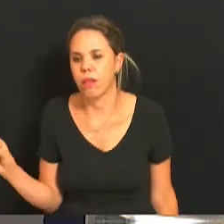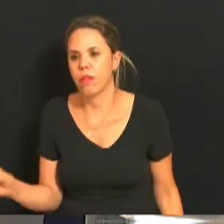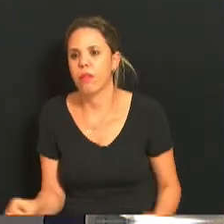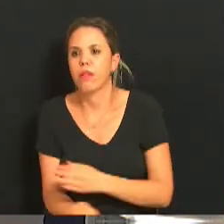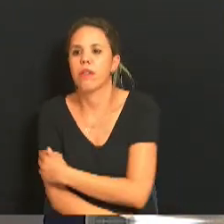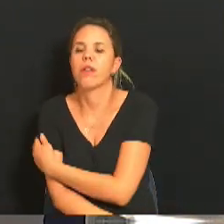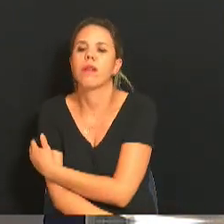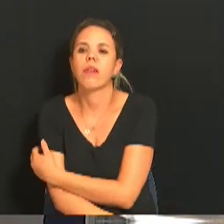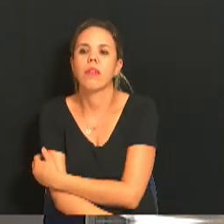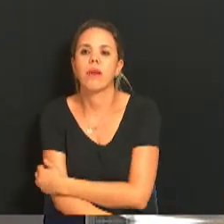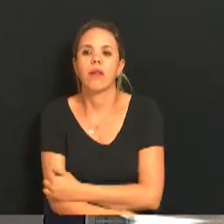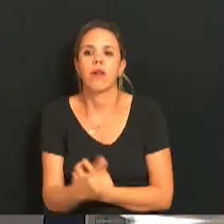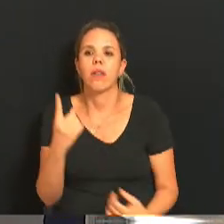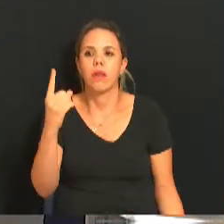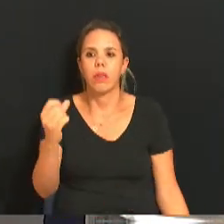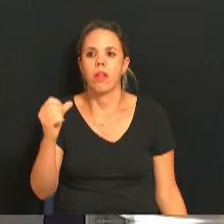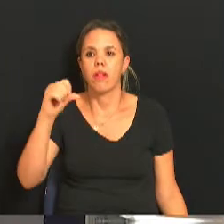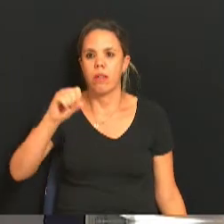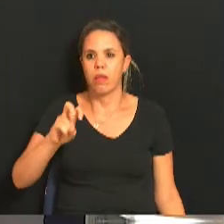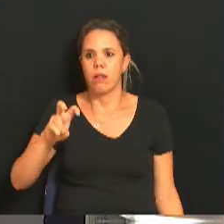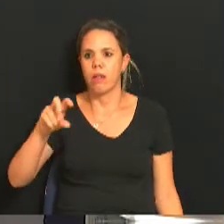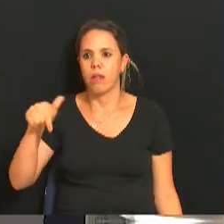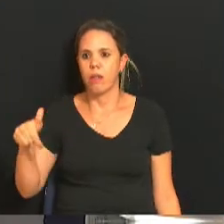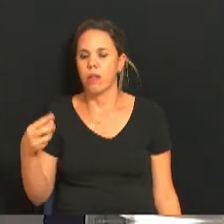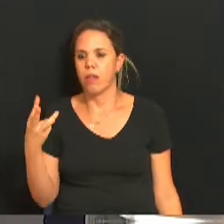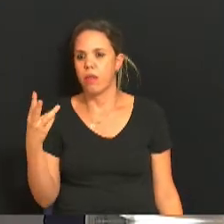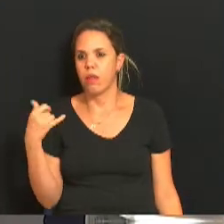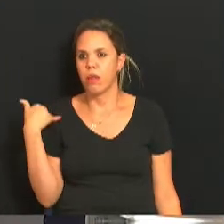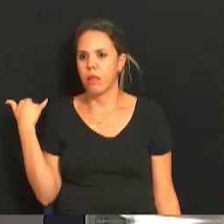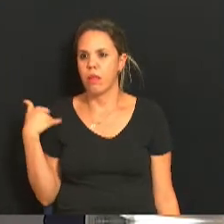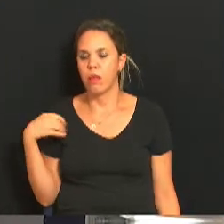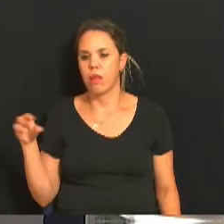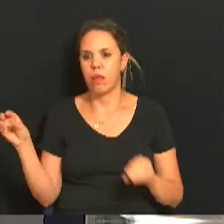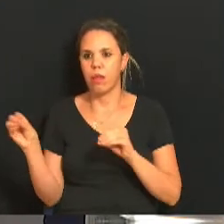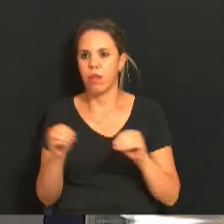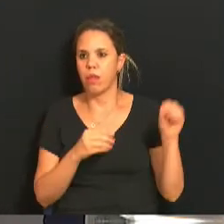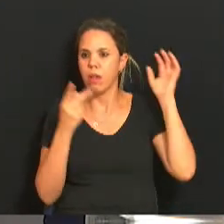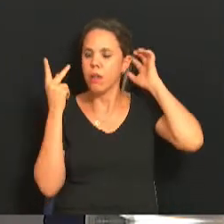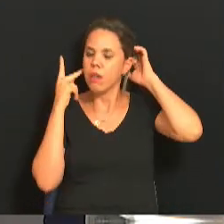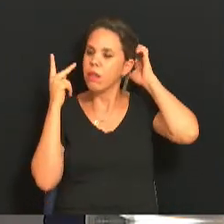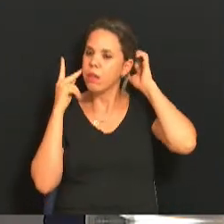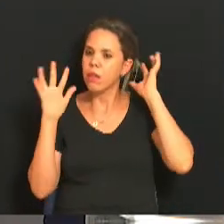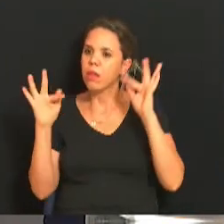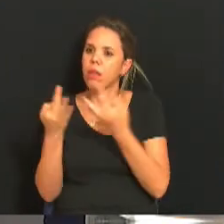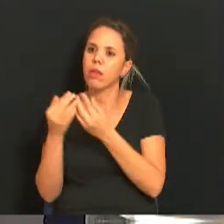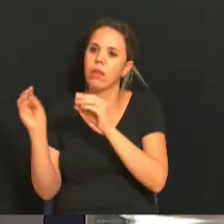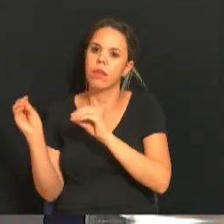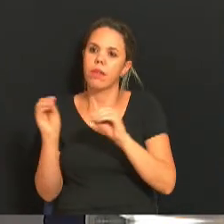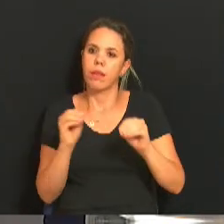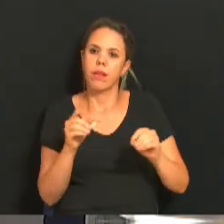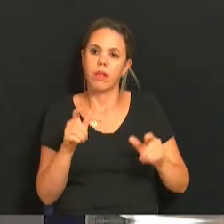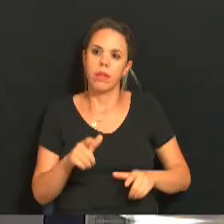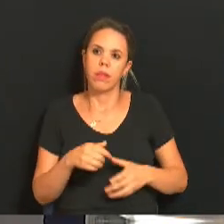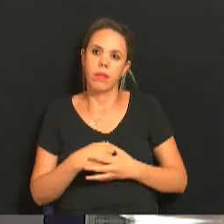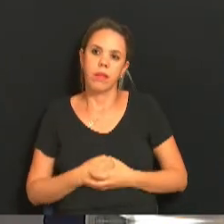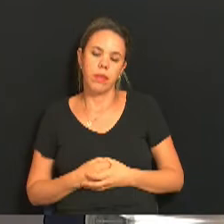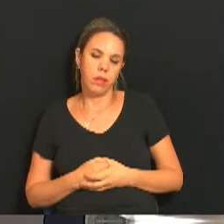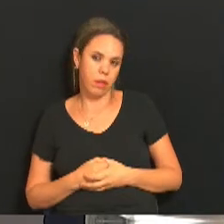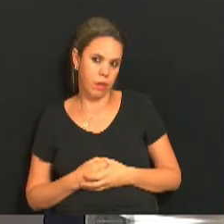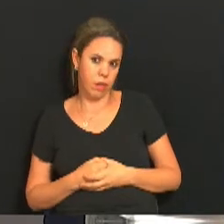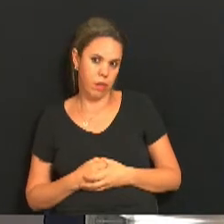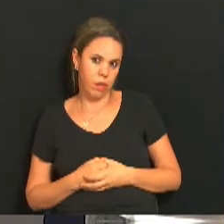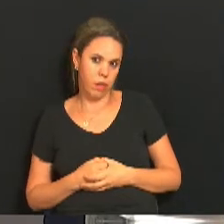eu em 1957 eu tinha três anos eu fui Brasil São Paulo com a família Google ali a